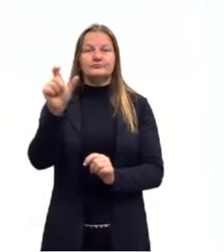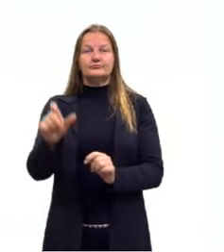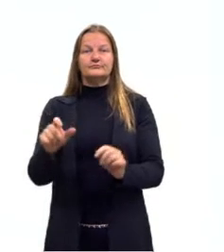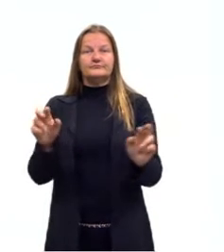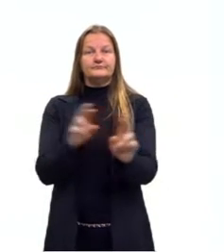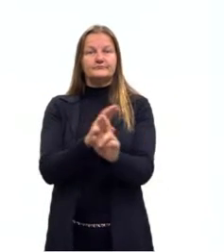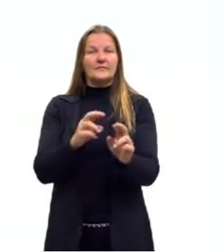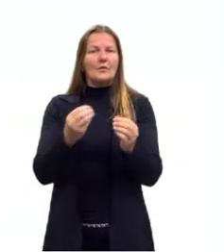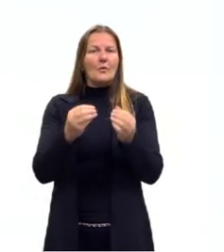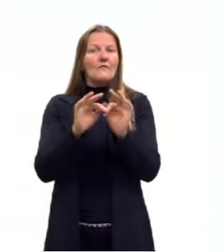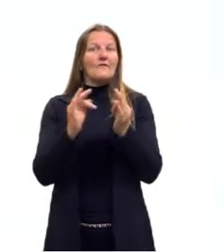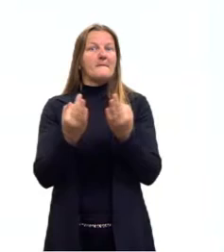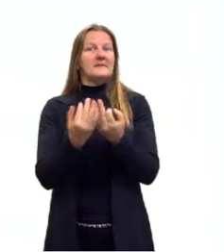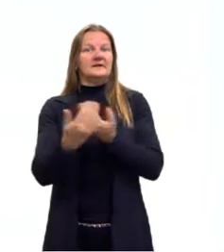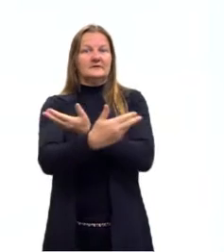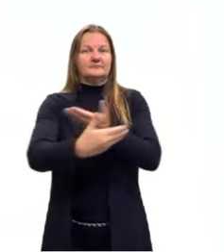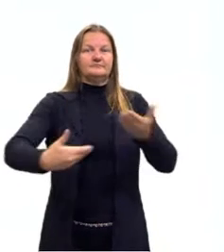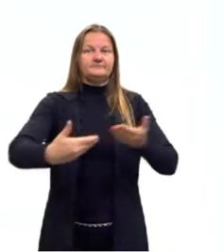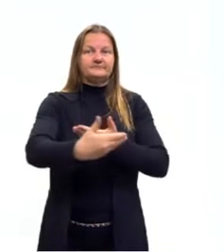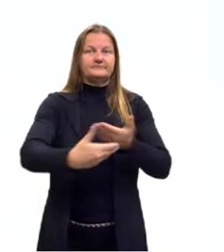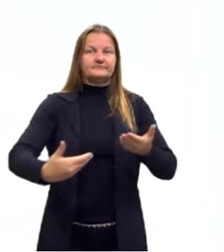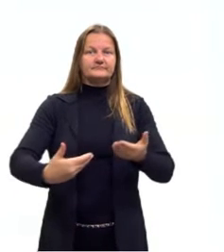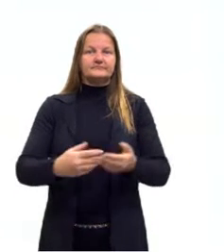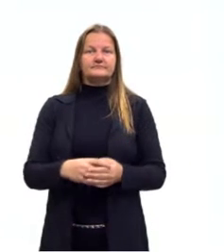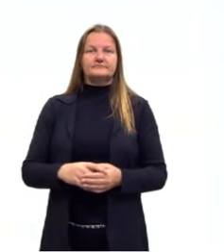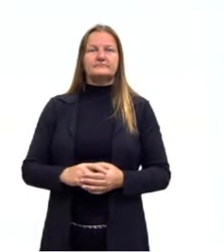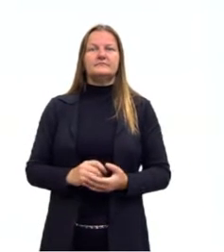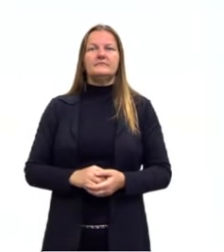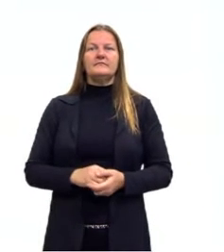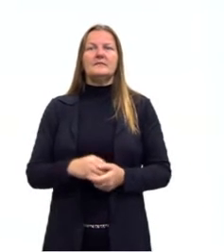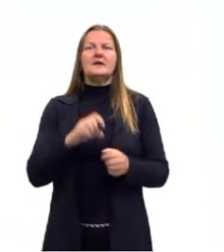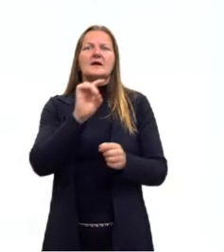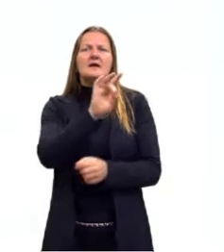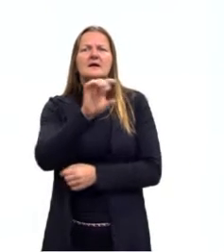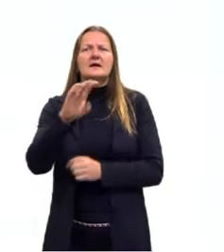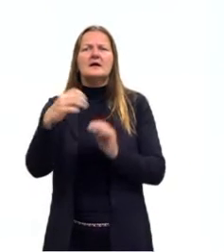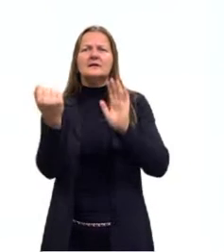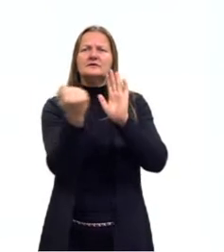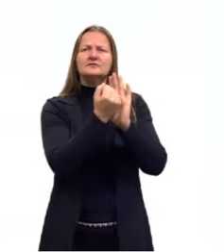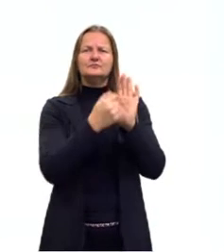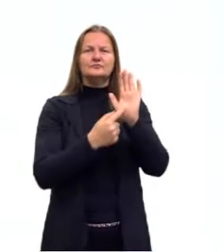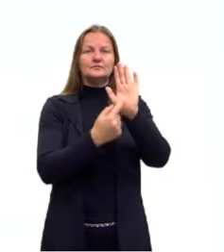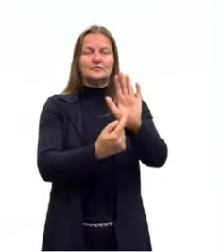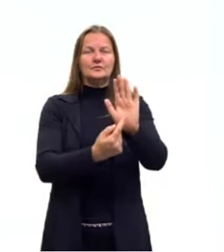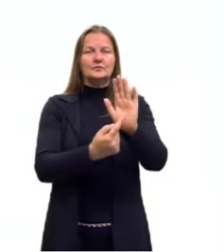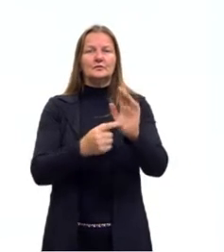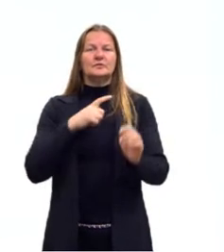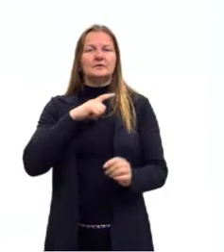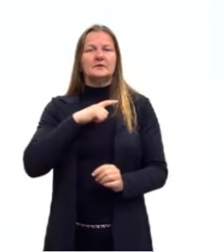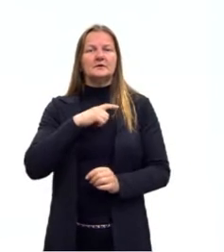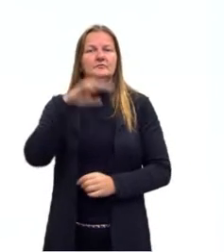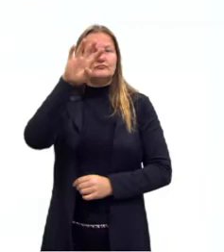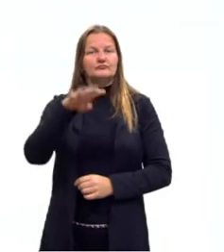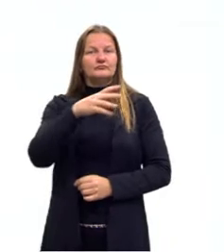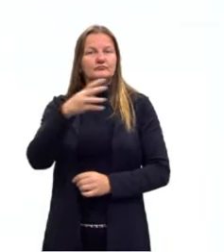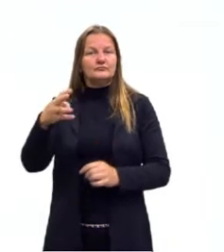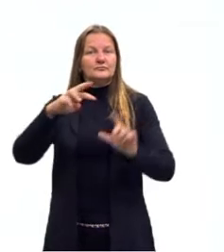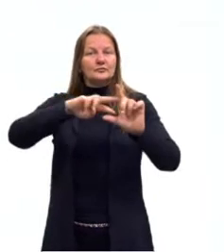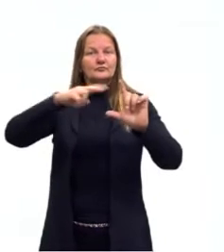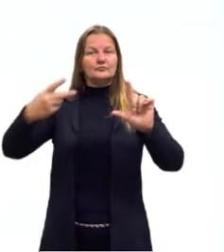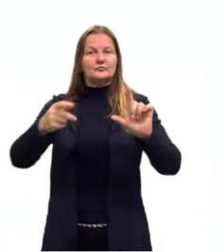principalmente né Cada símbolo que tem ali o heredograma né mas representar um